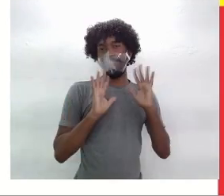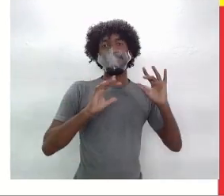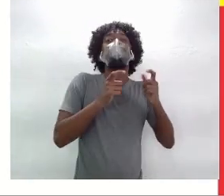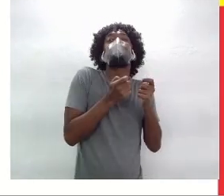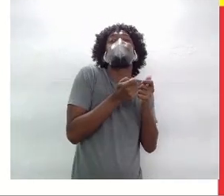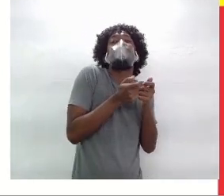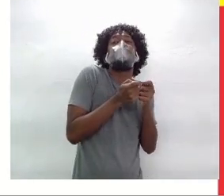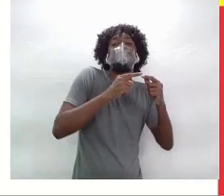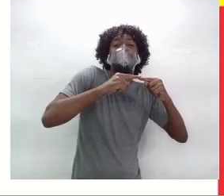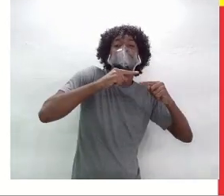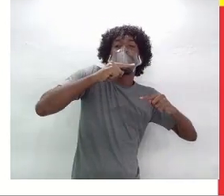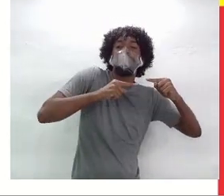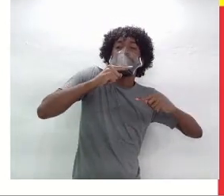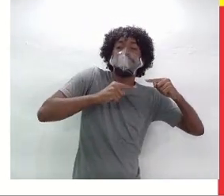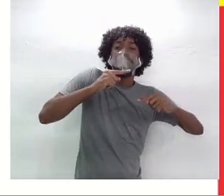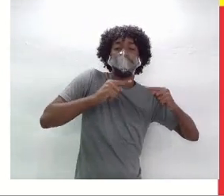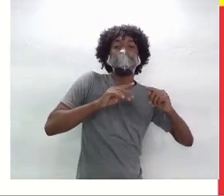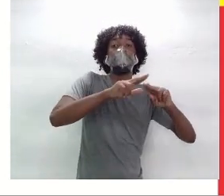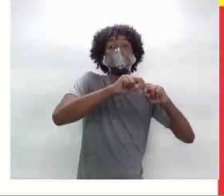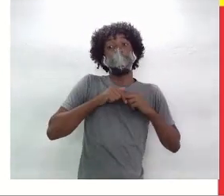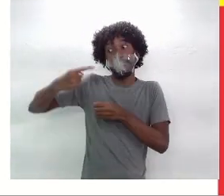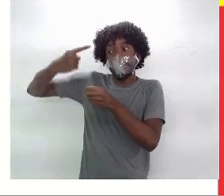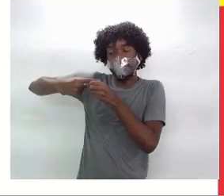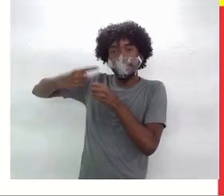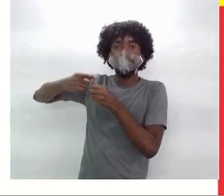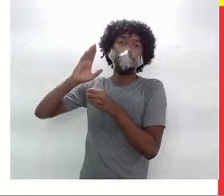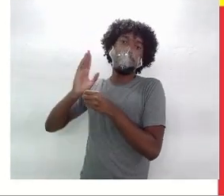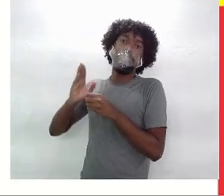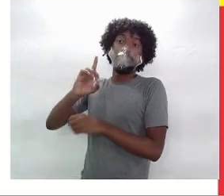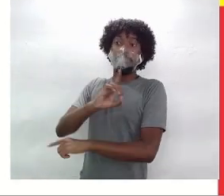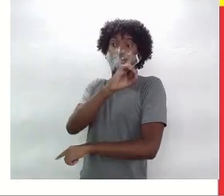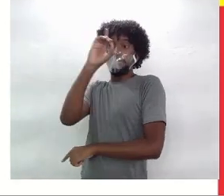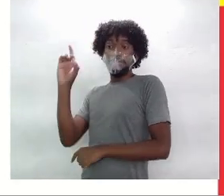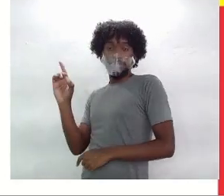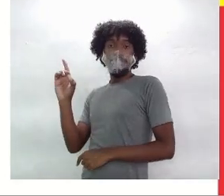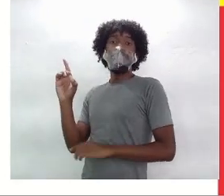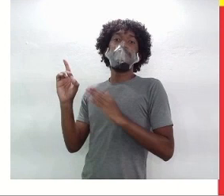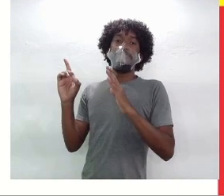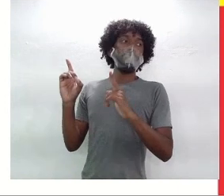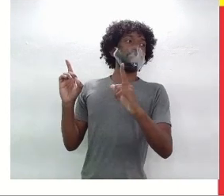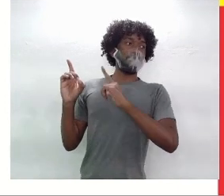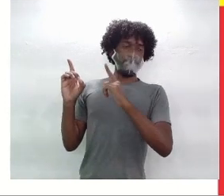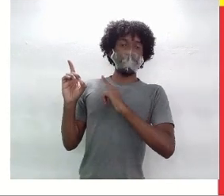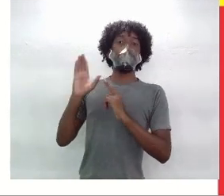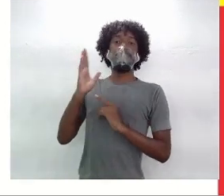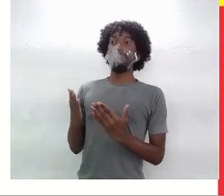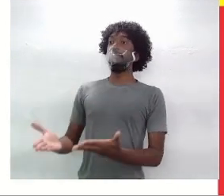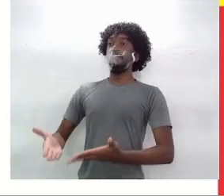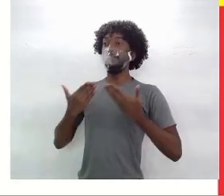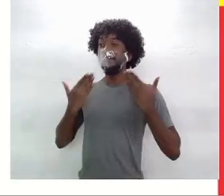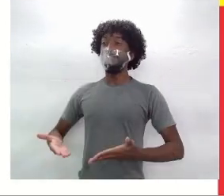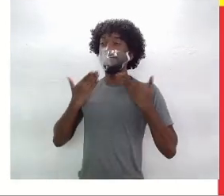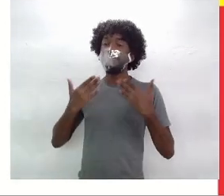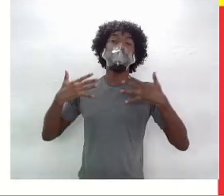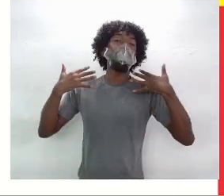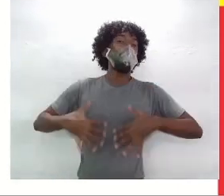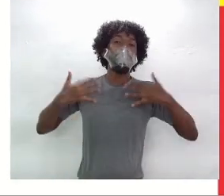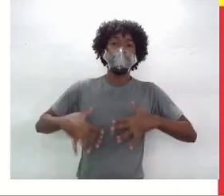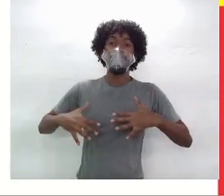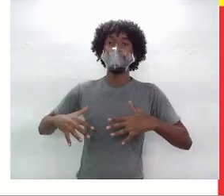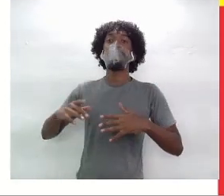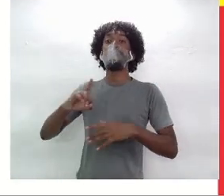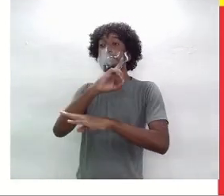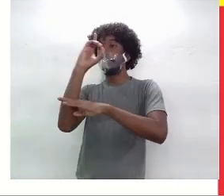por isso que no interior, durante o dia, existe aquele calor intenso e quando